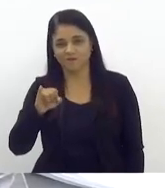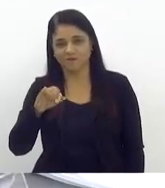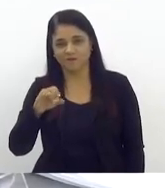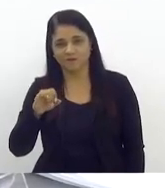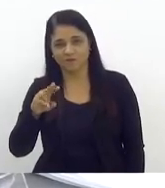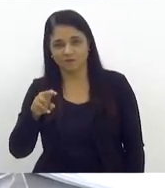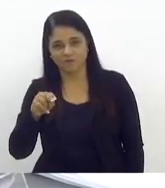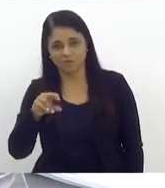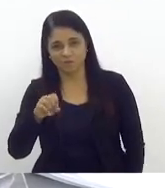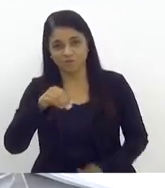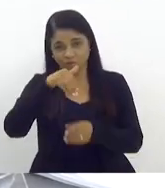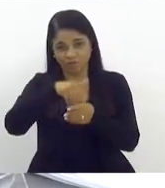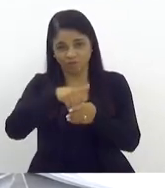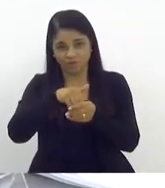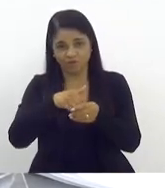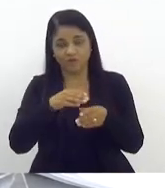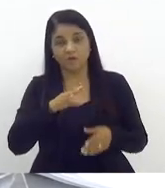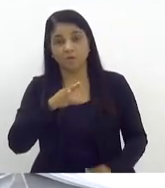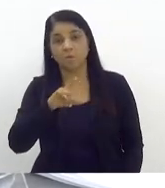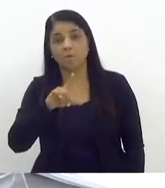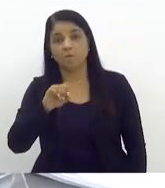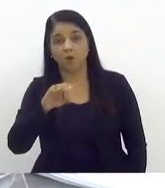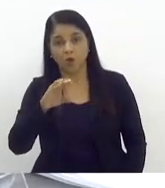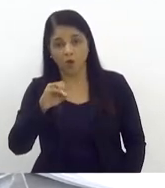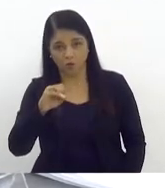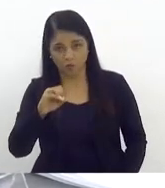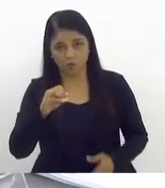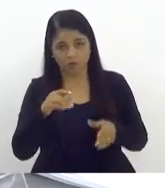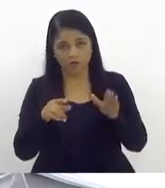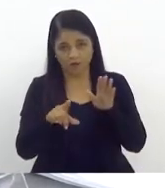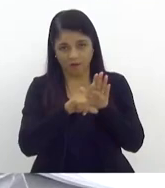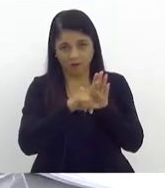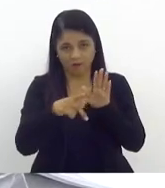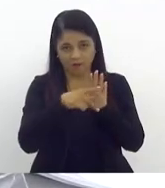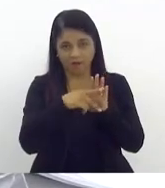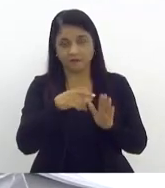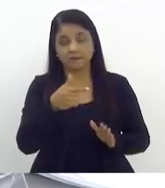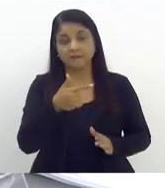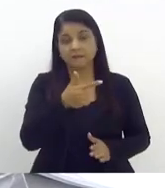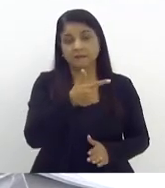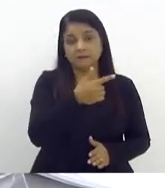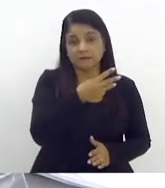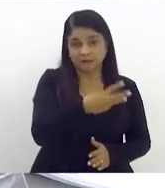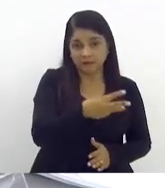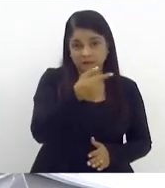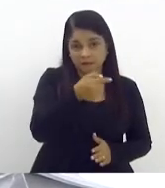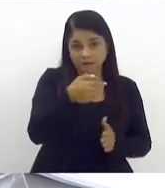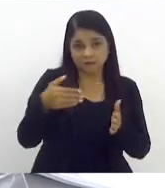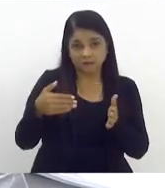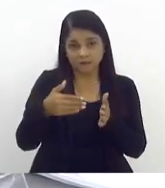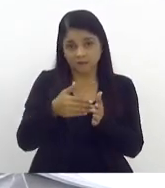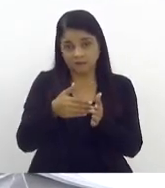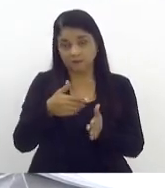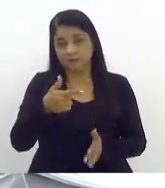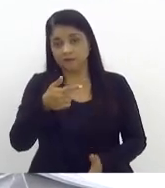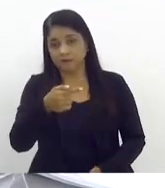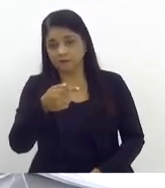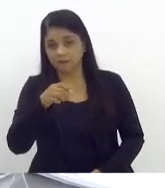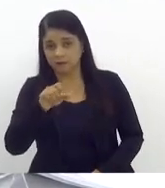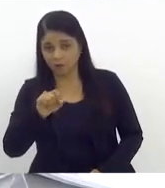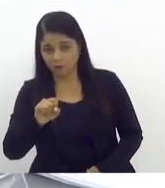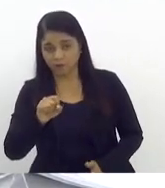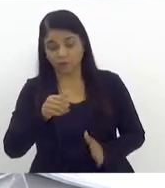bloco os projetos relativos aos itens 37 e 38, haja vista que o 36 está retirado de